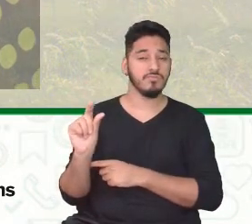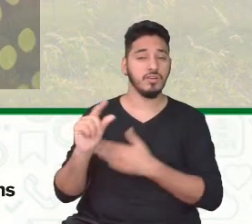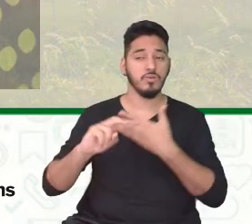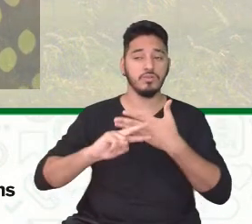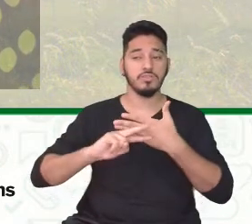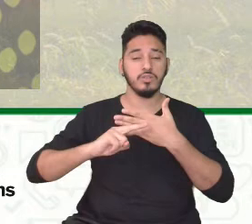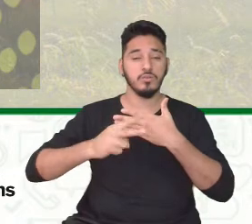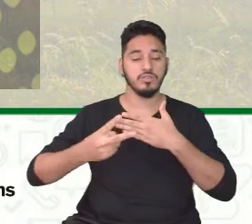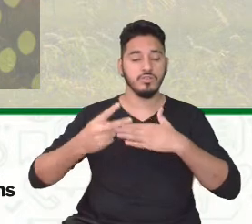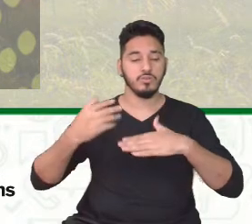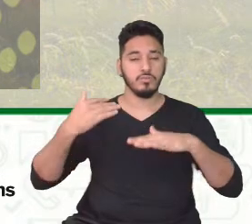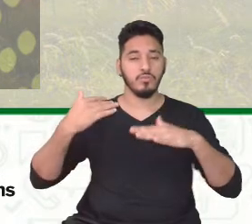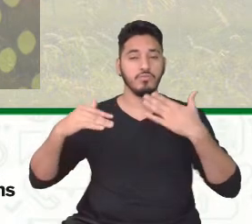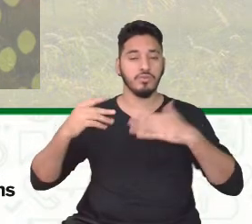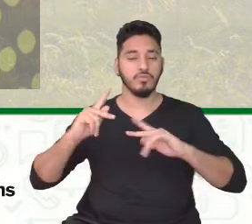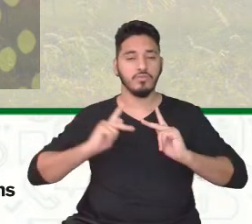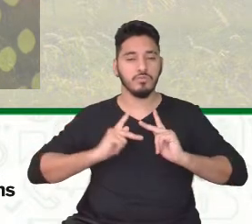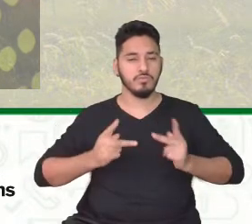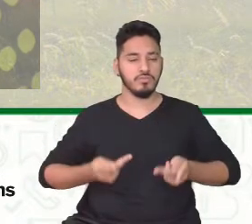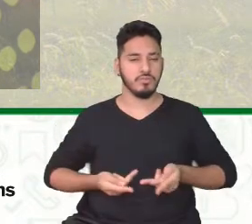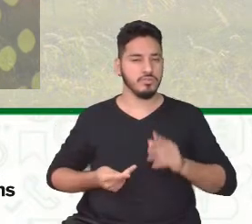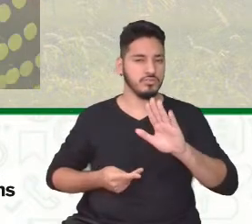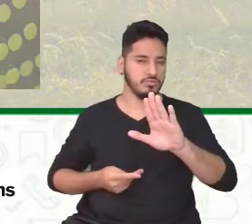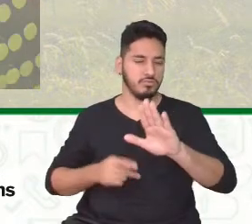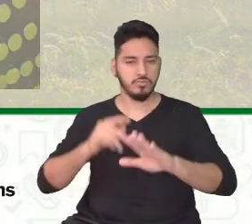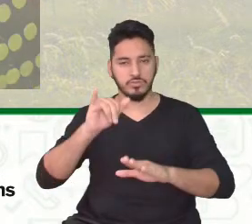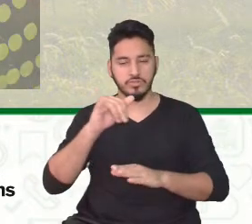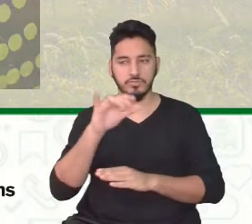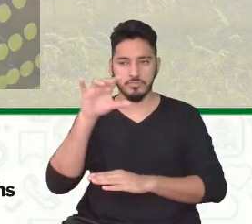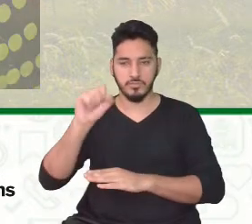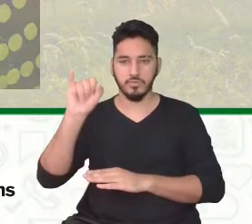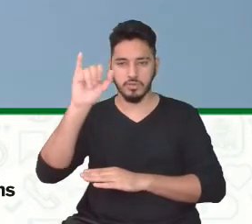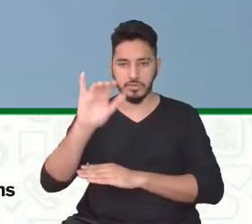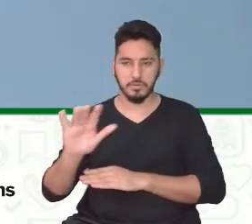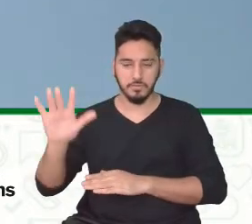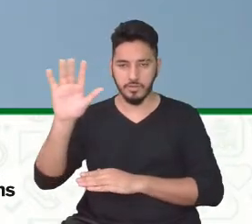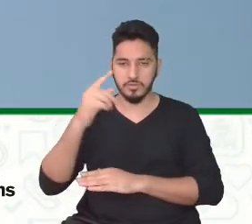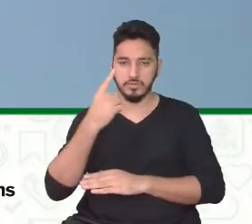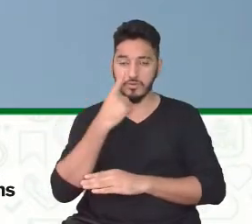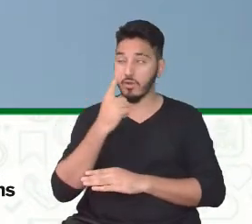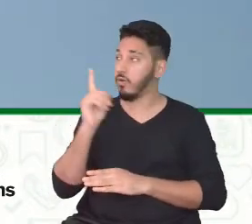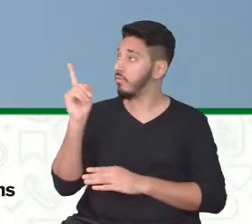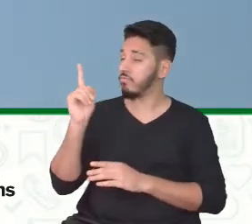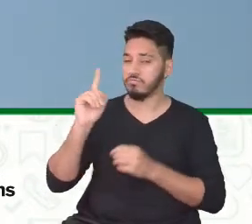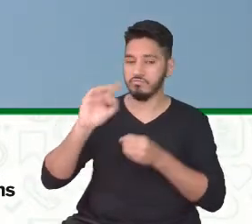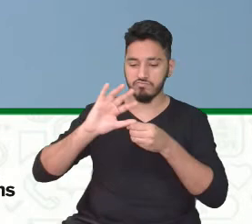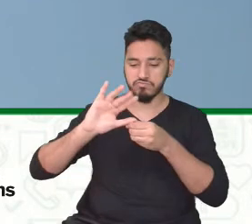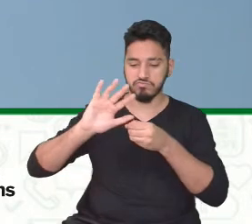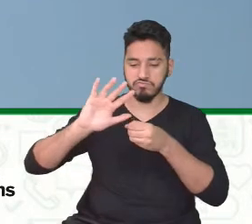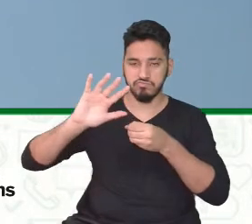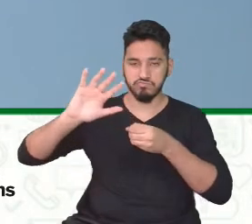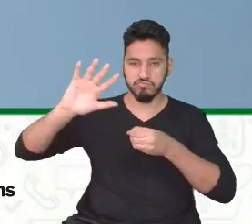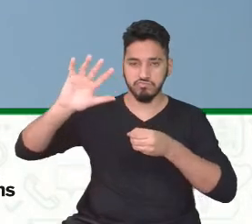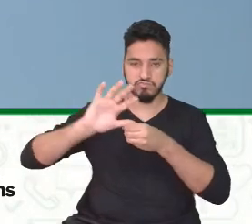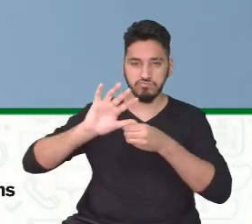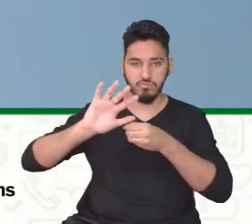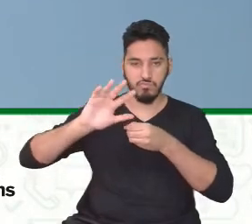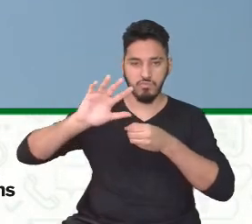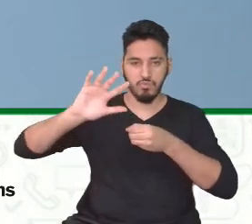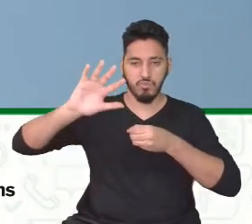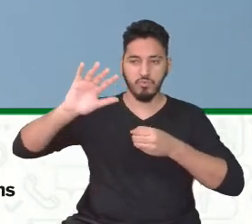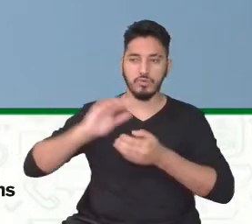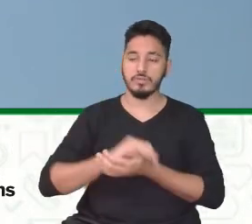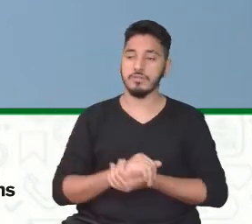da ação humana Então se a gente pega uma imagem Professor feito essa aqui olha só a